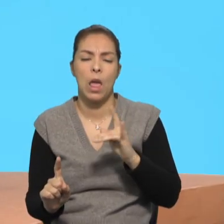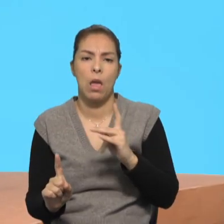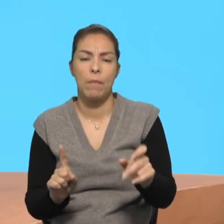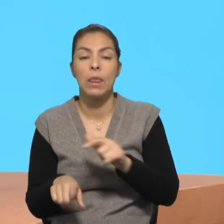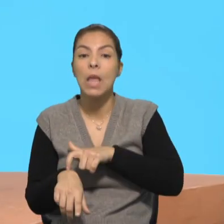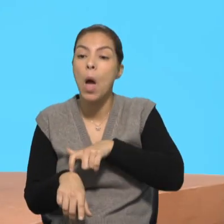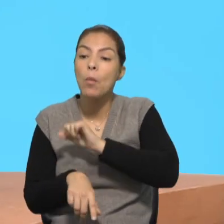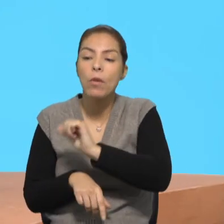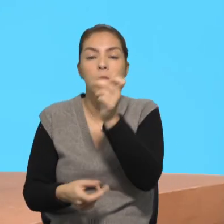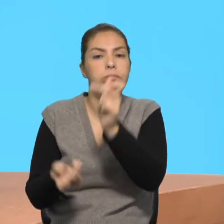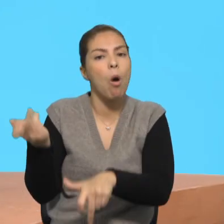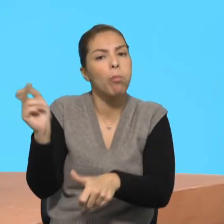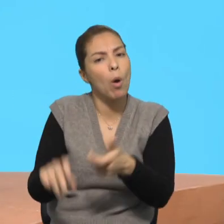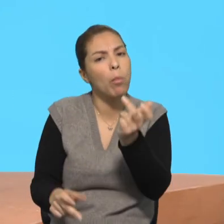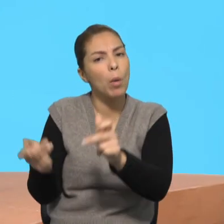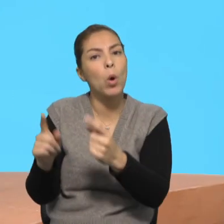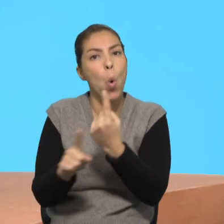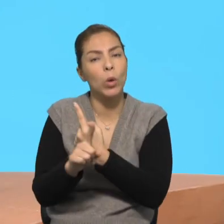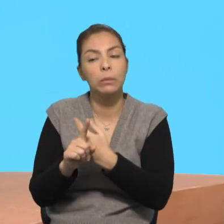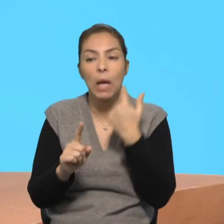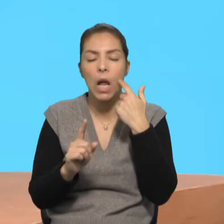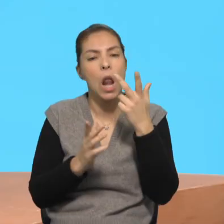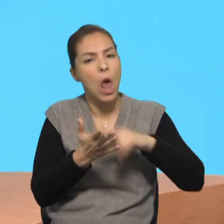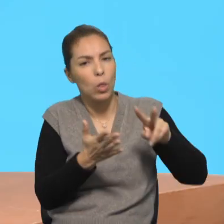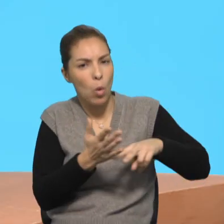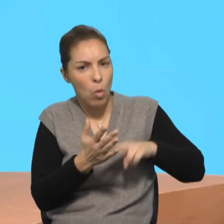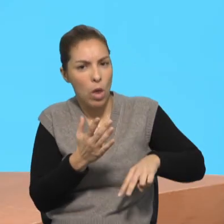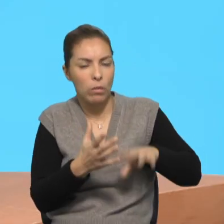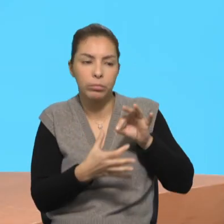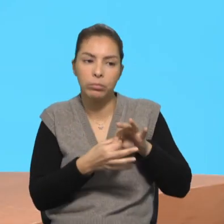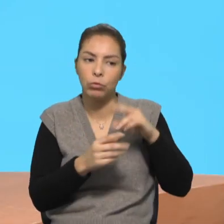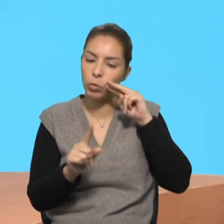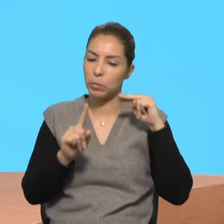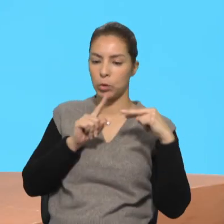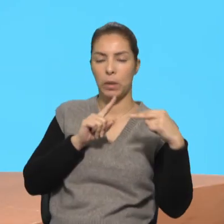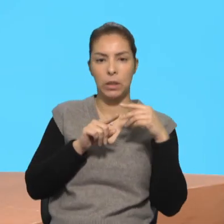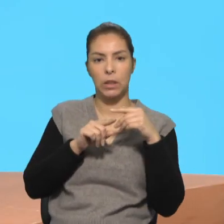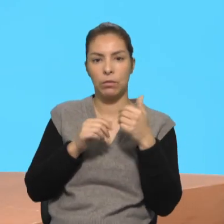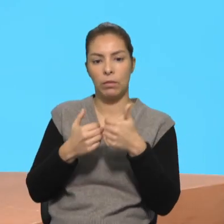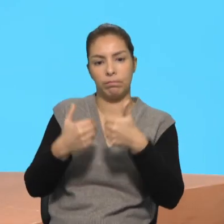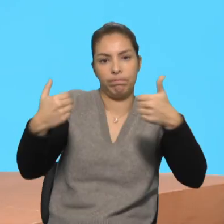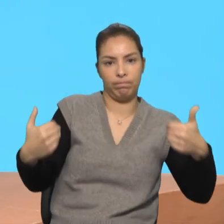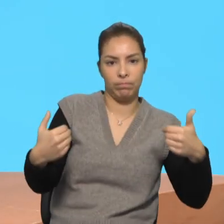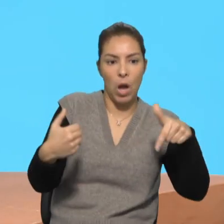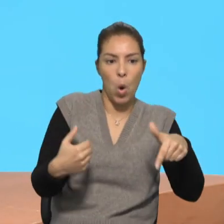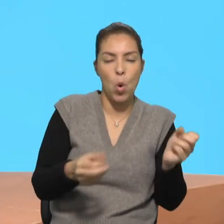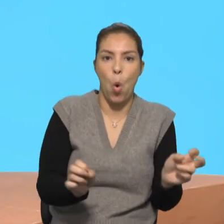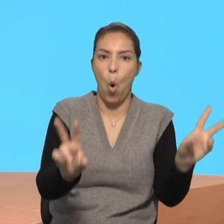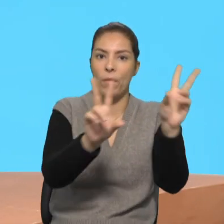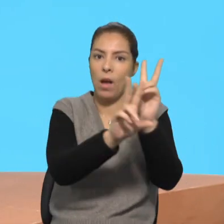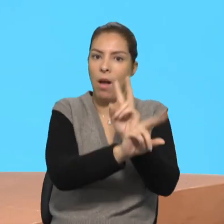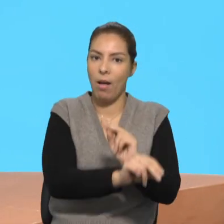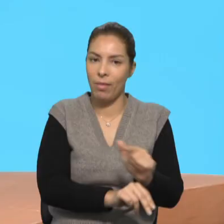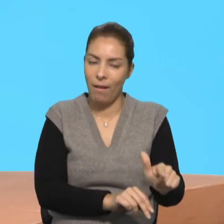de acontecimento, pegar nele e lê-lo um bocadinho nesta perspectiva da novidade que agora entra na